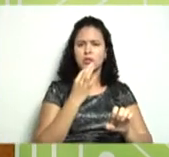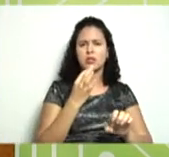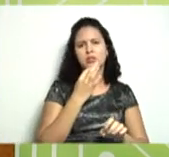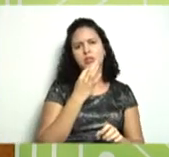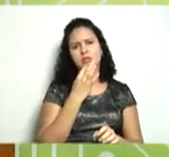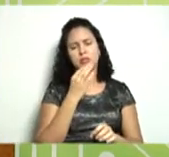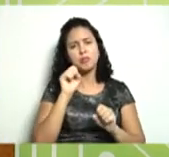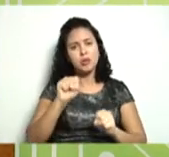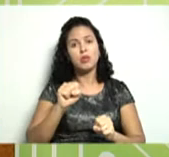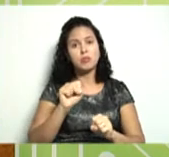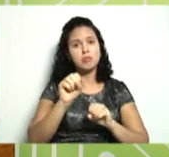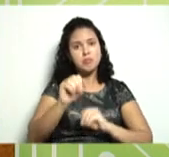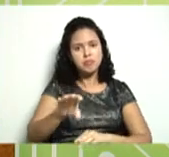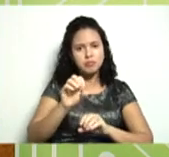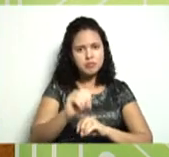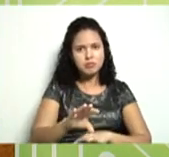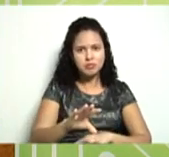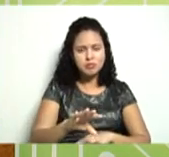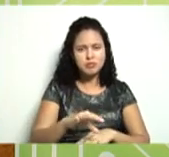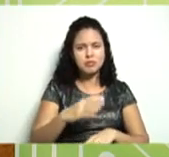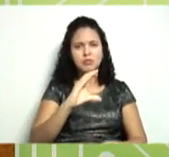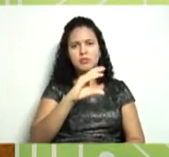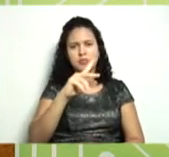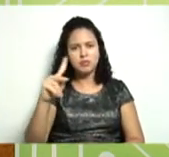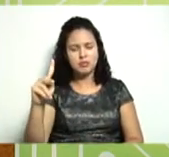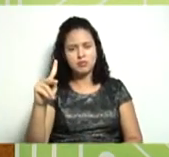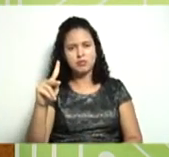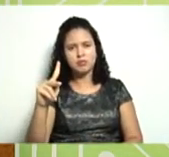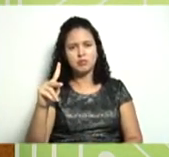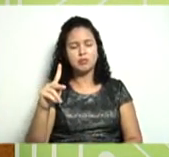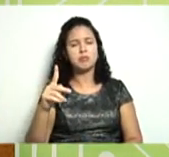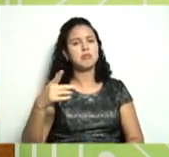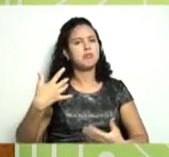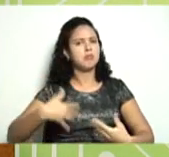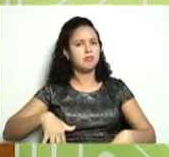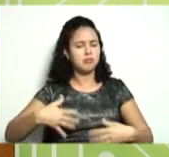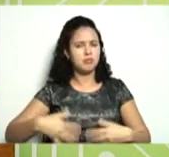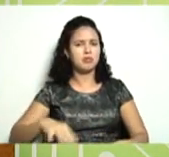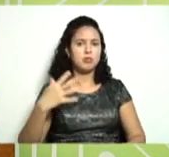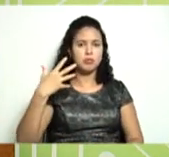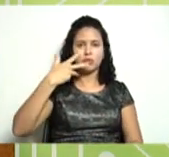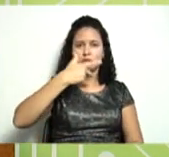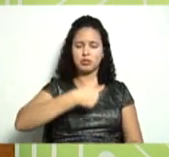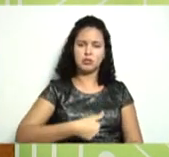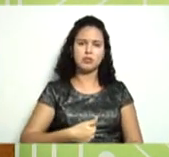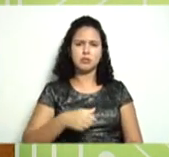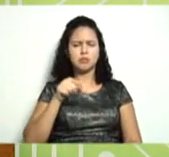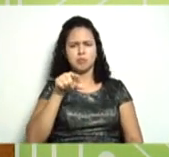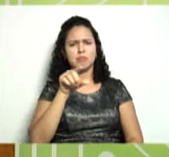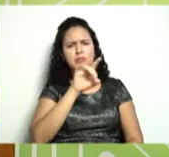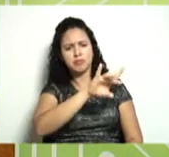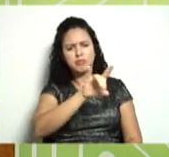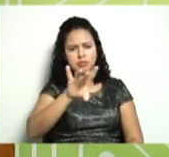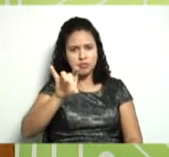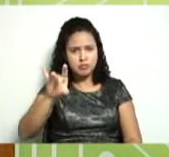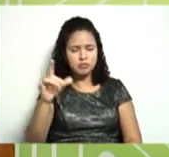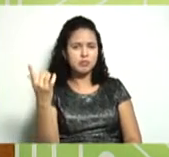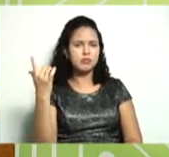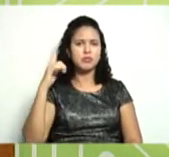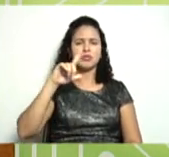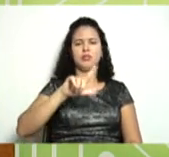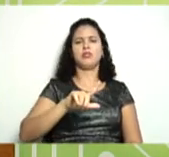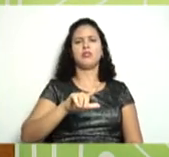uma aula para nós sobre cooperativismo. Isso que é bonito, e eu tenho certeza que cada um de vocês